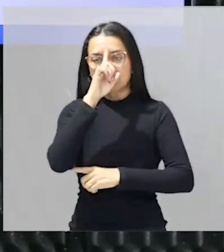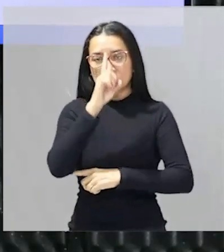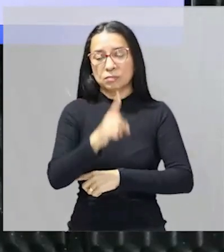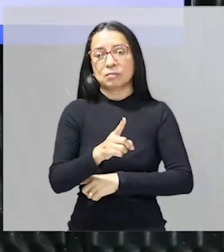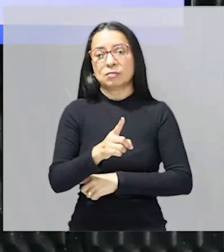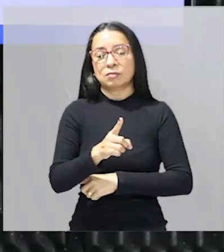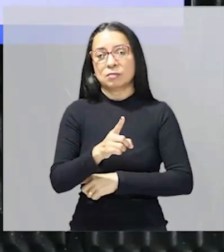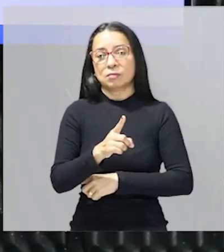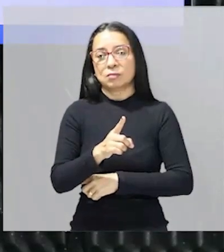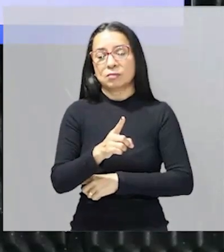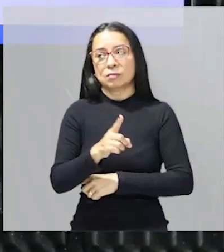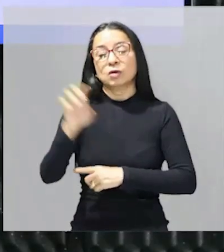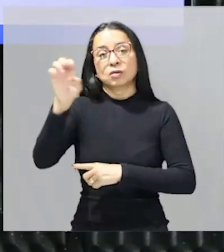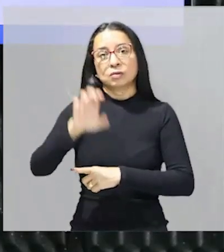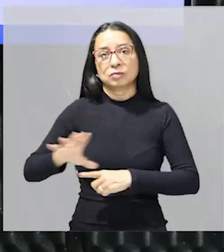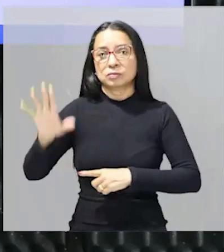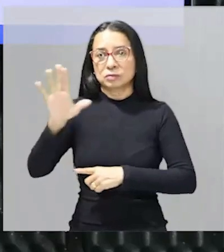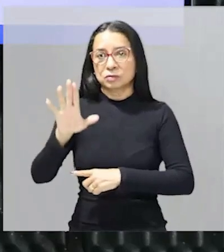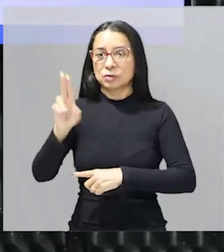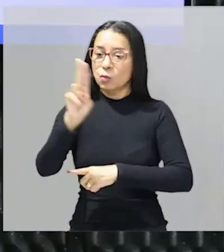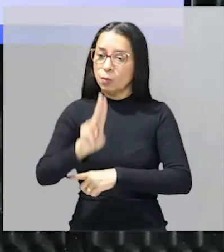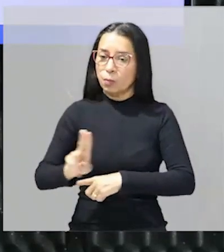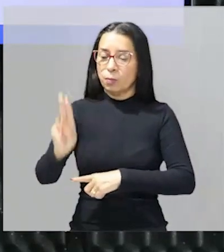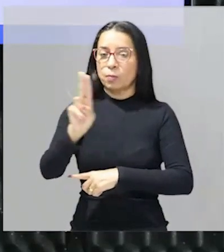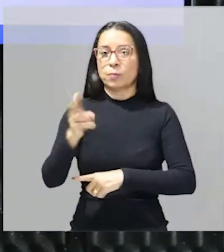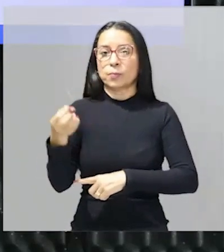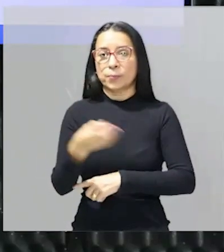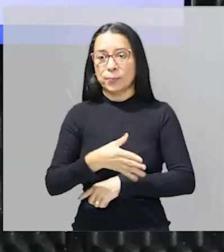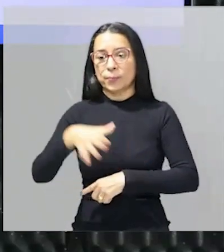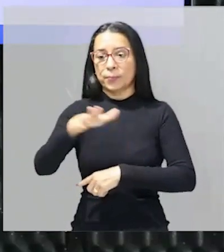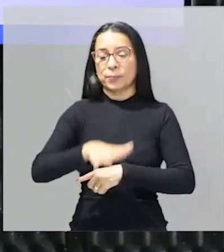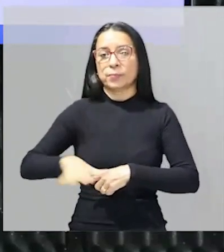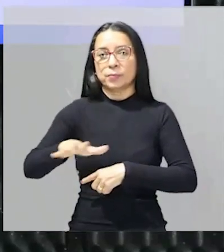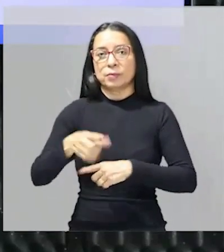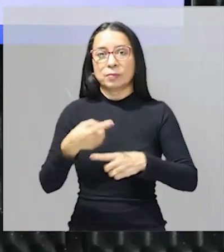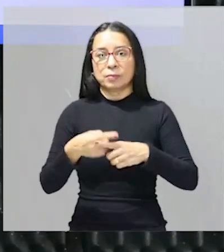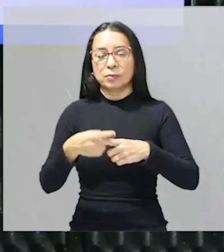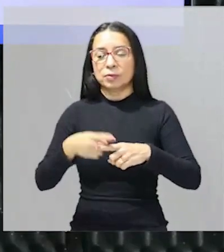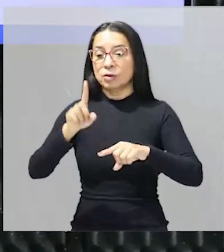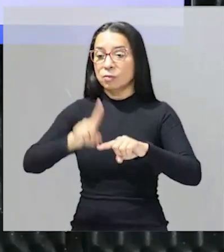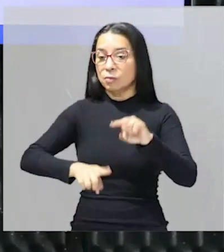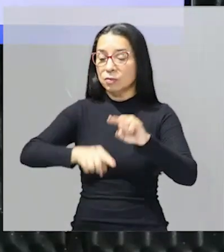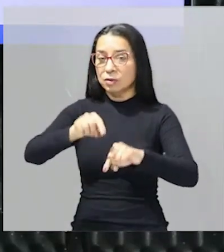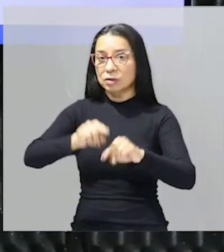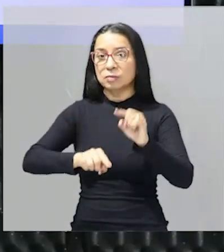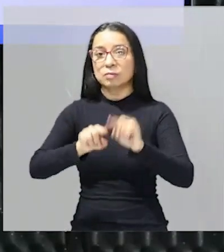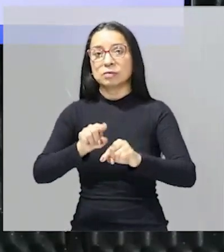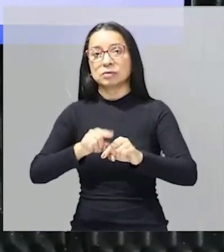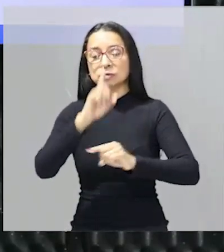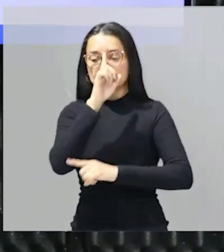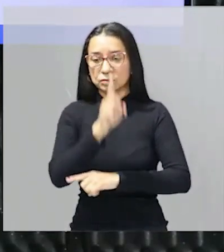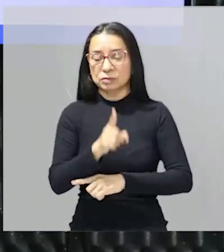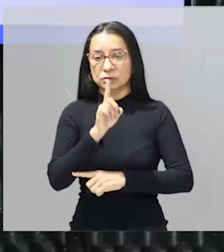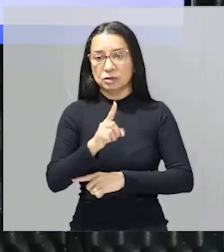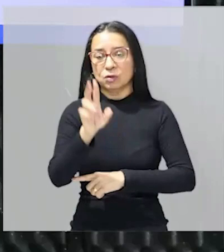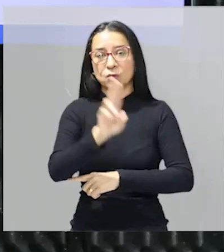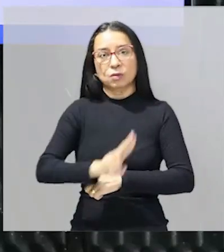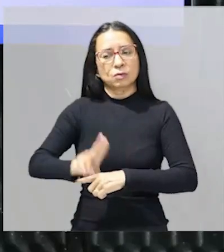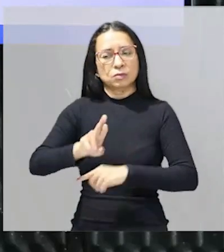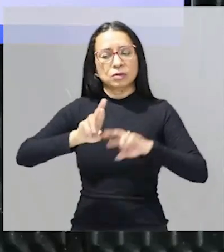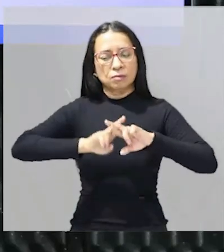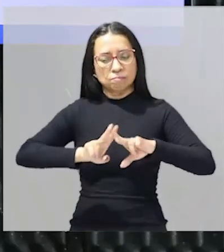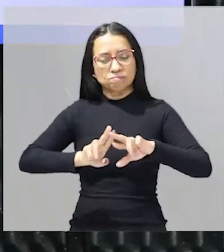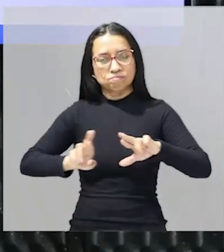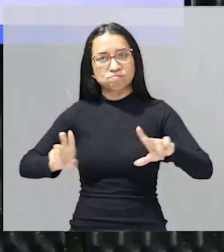Os europeus usam uma nova cartografia, por quê? Porque é um instrumento de dominação. Eles vão utilizar vários instrumentos de